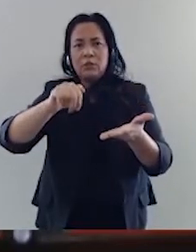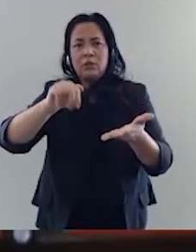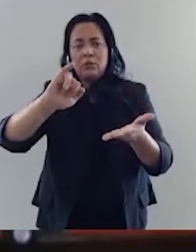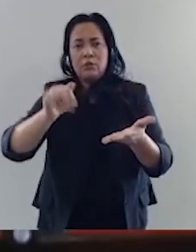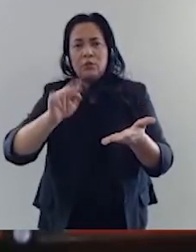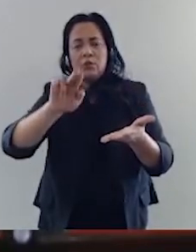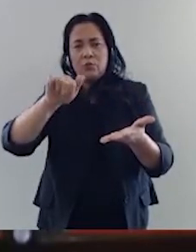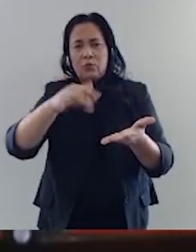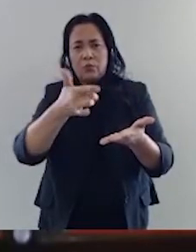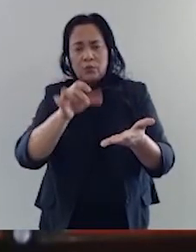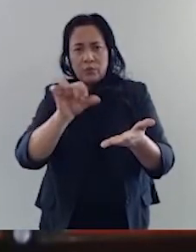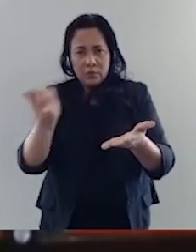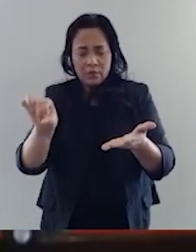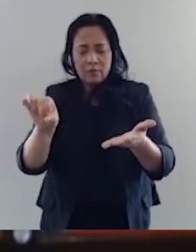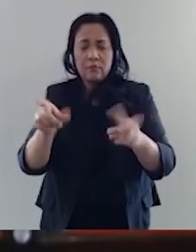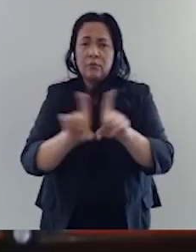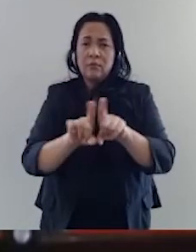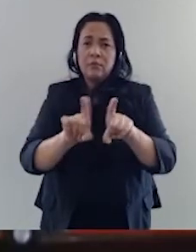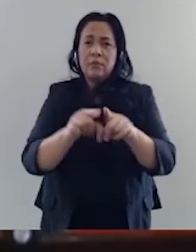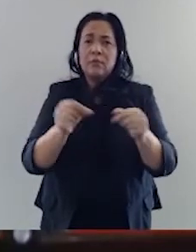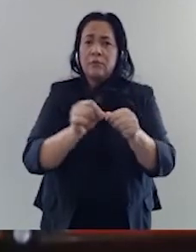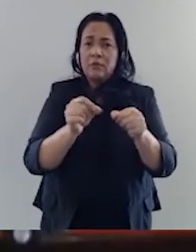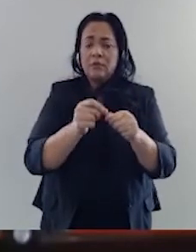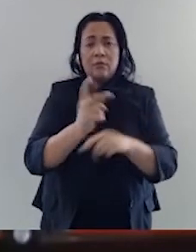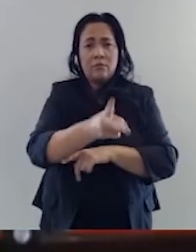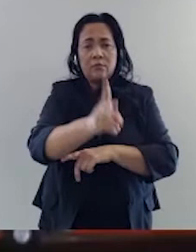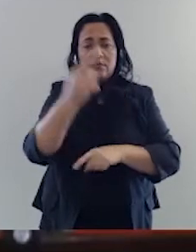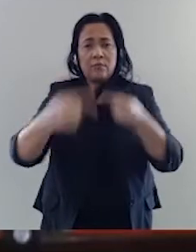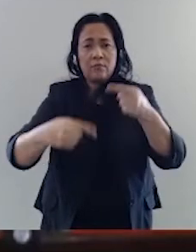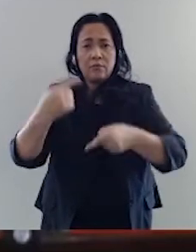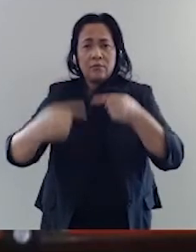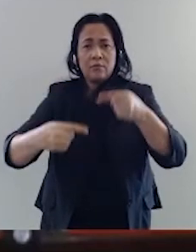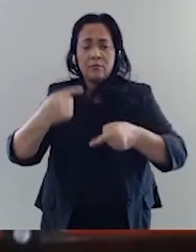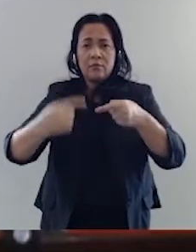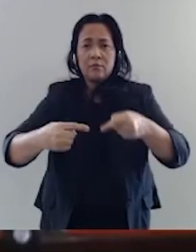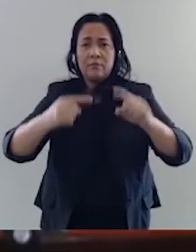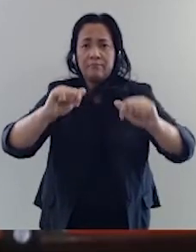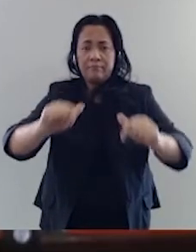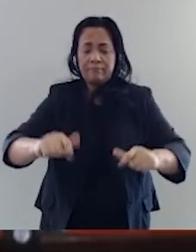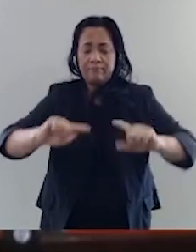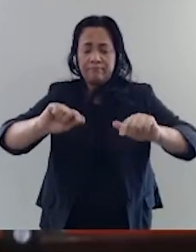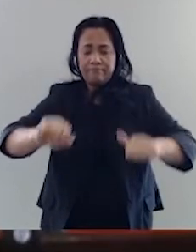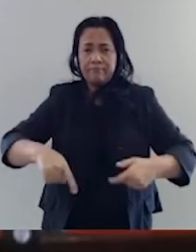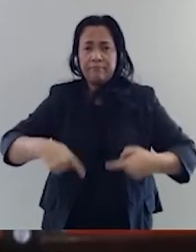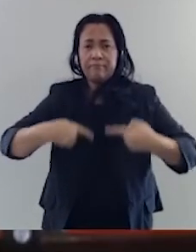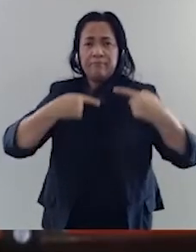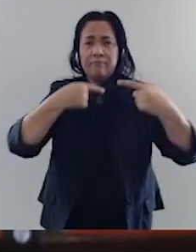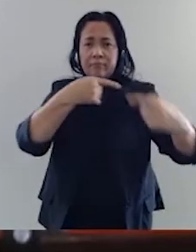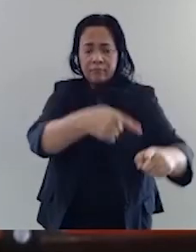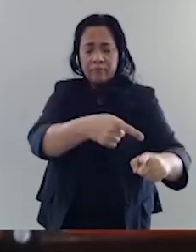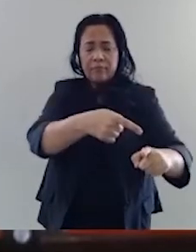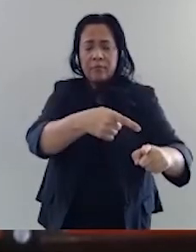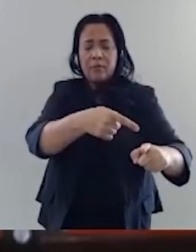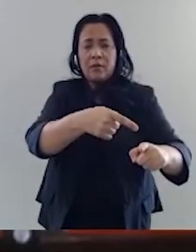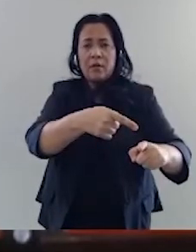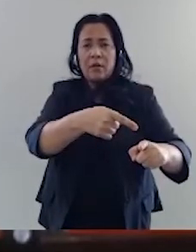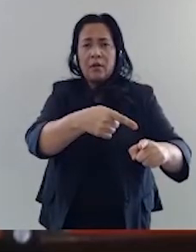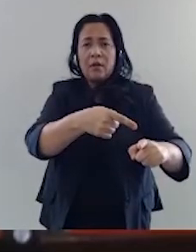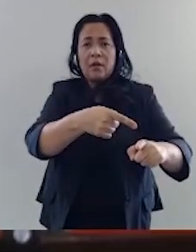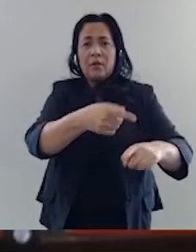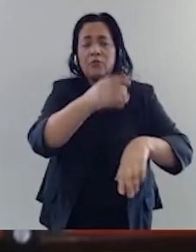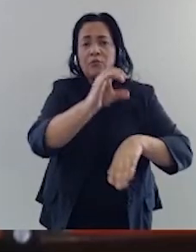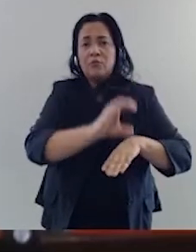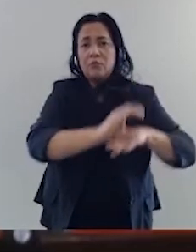como fez e está fazendo atualmente, para enfrentar um quadro de grande tensão institucional que